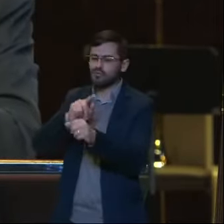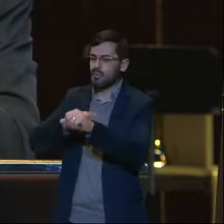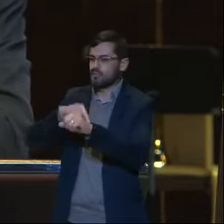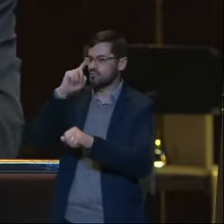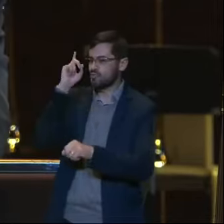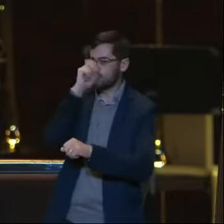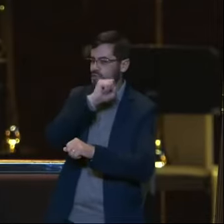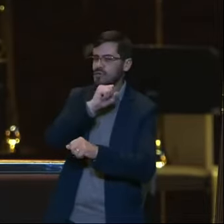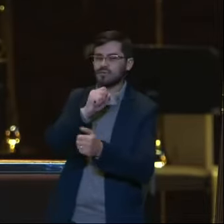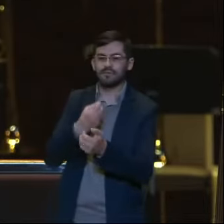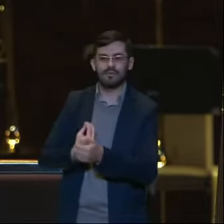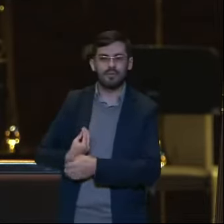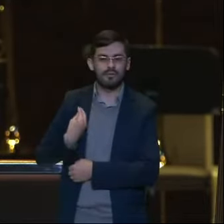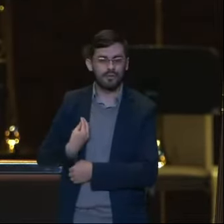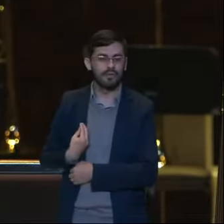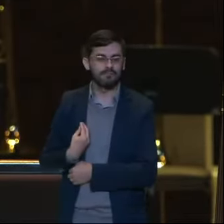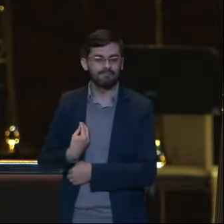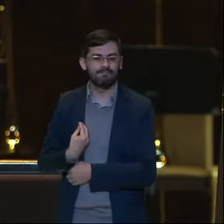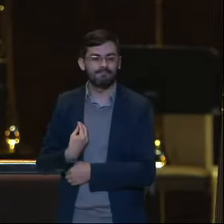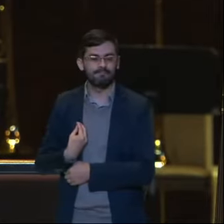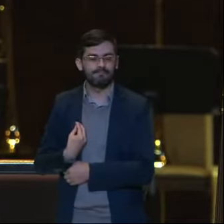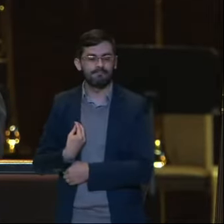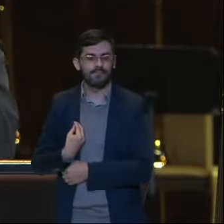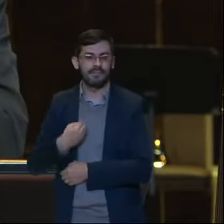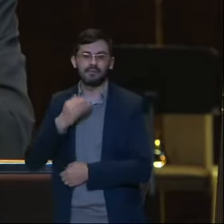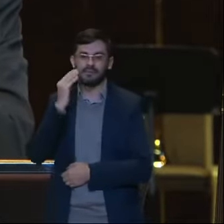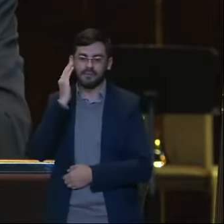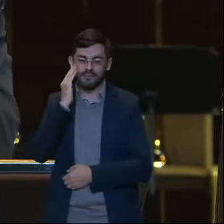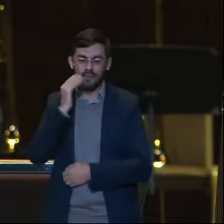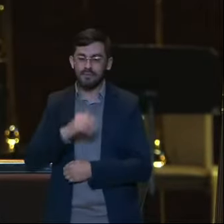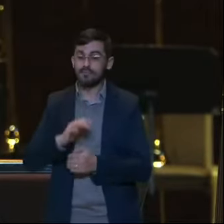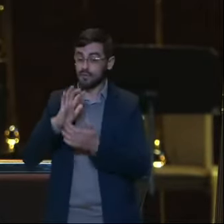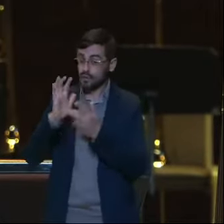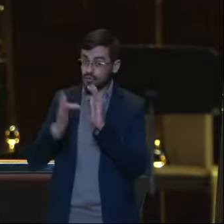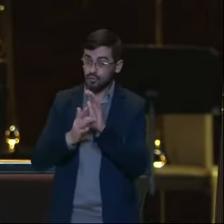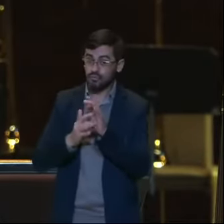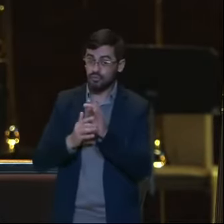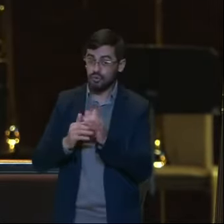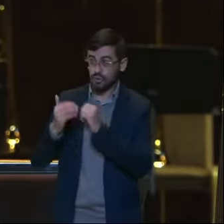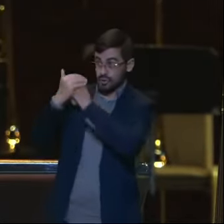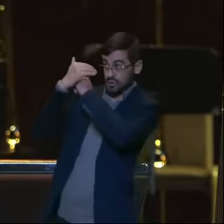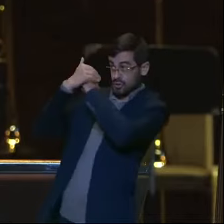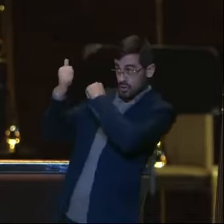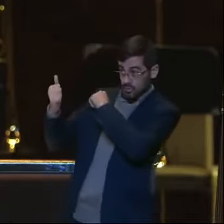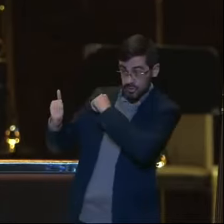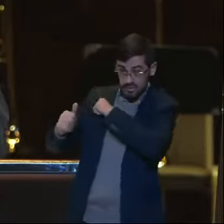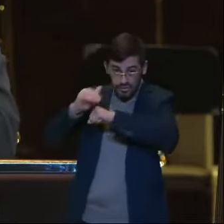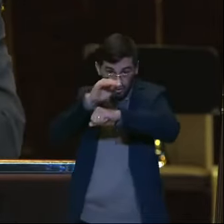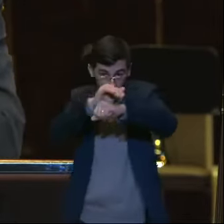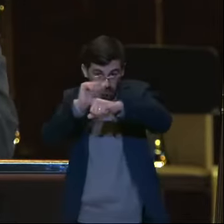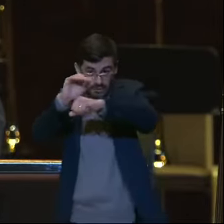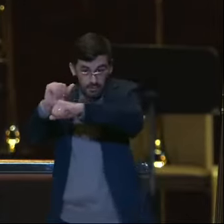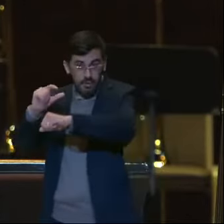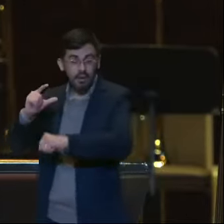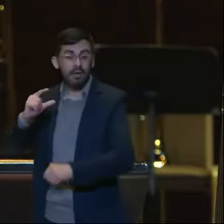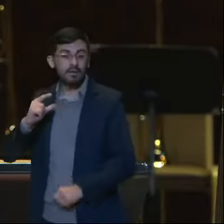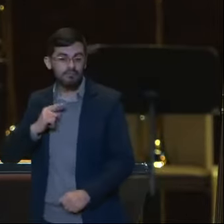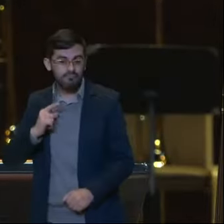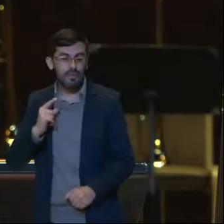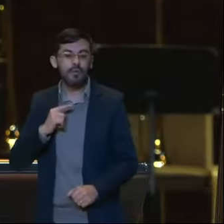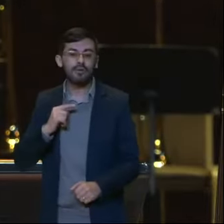vida. Meus irmãos, Jesus chama eu e você a sermos discípulos autênticos,